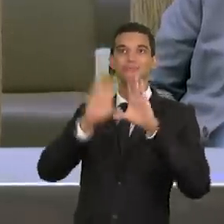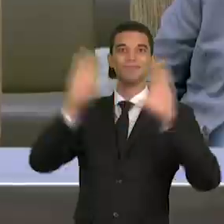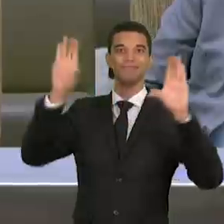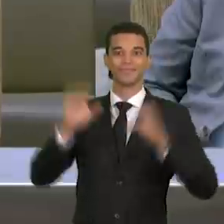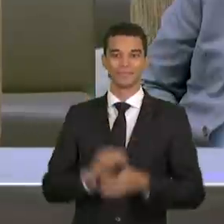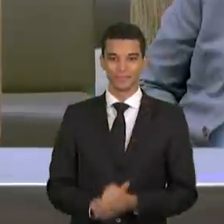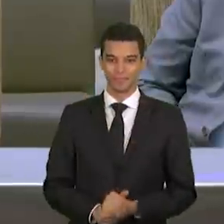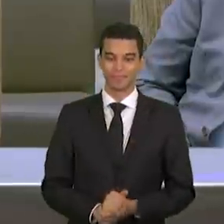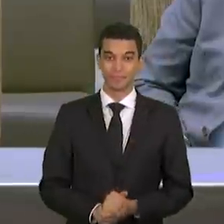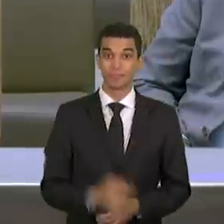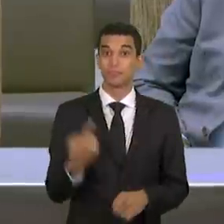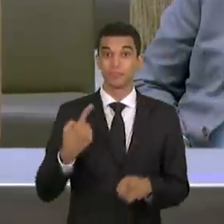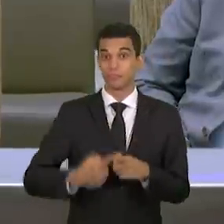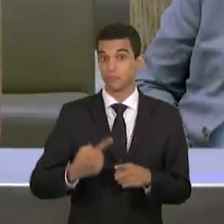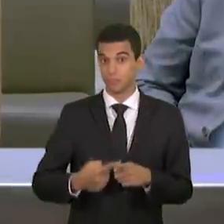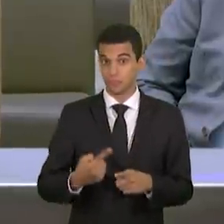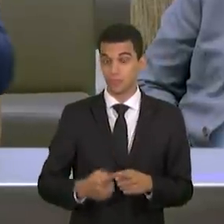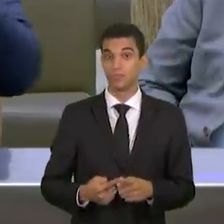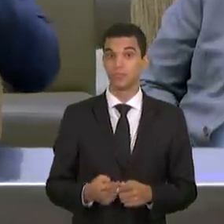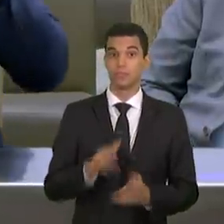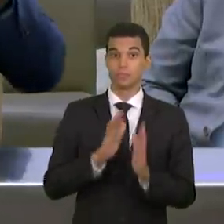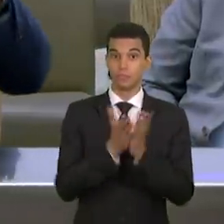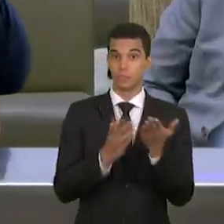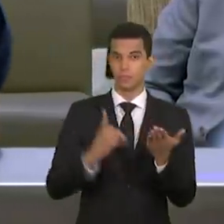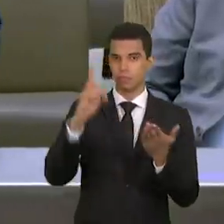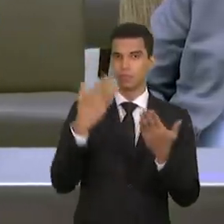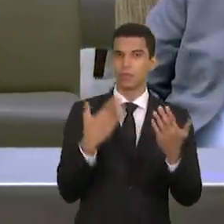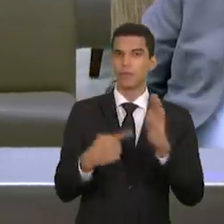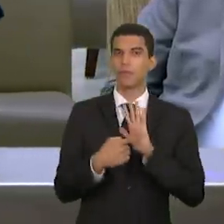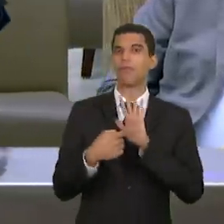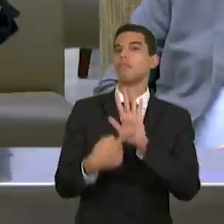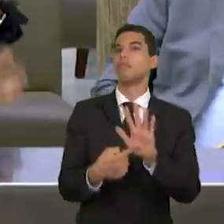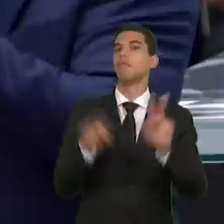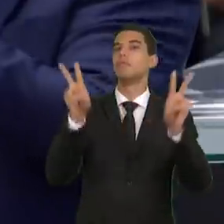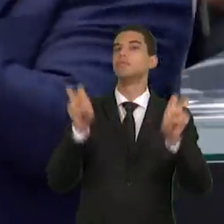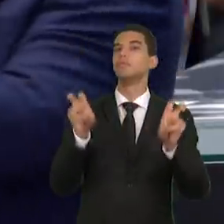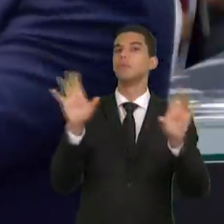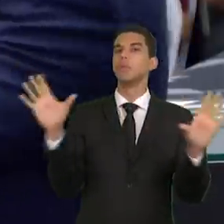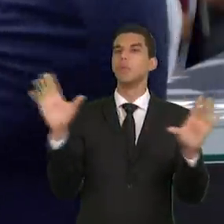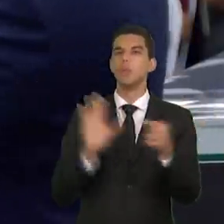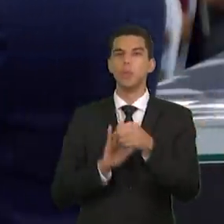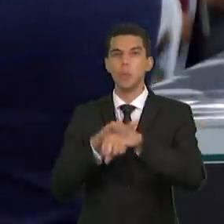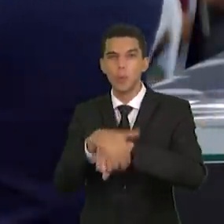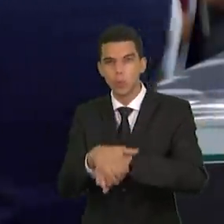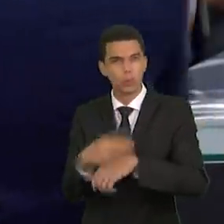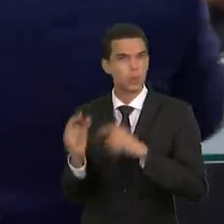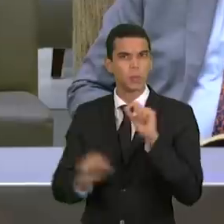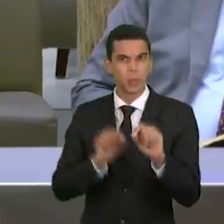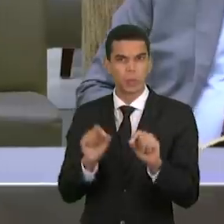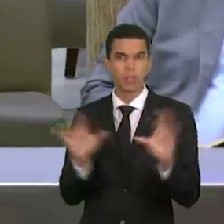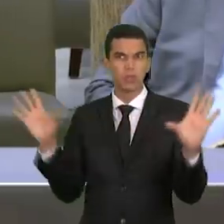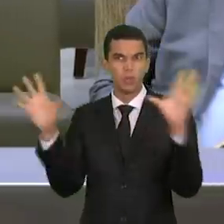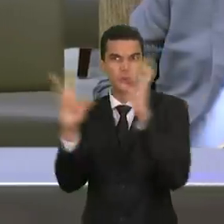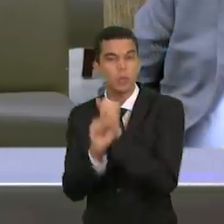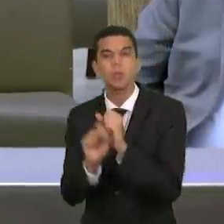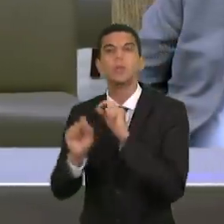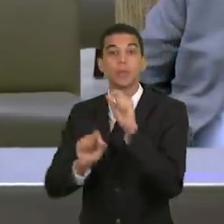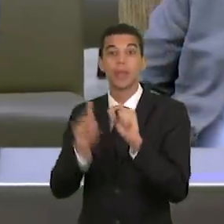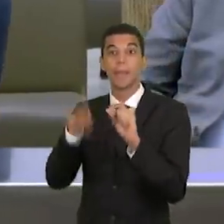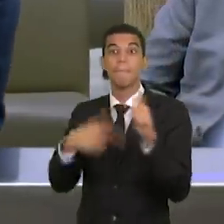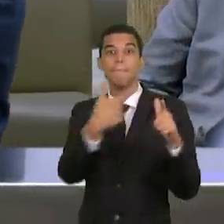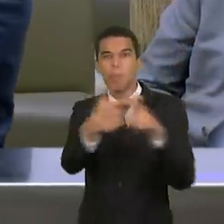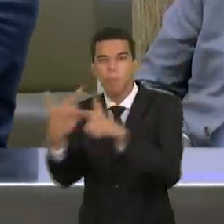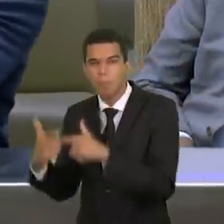enfrentar a noite das adversidades, a noite dos